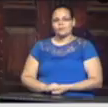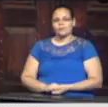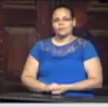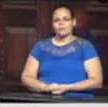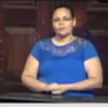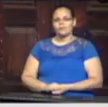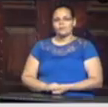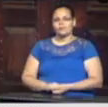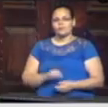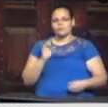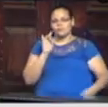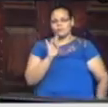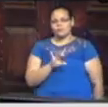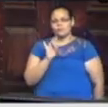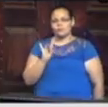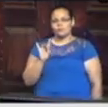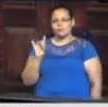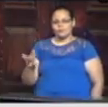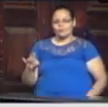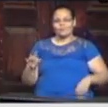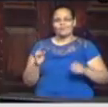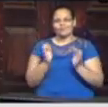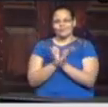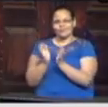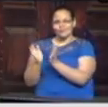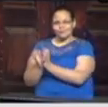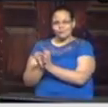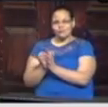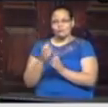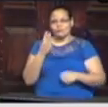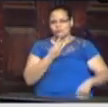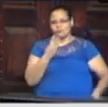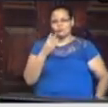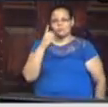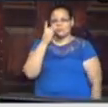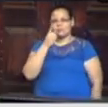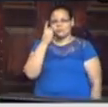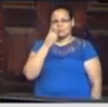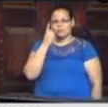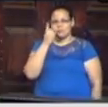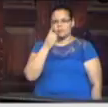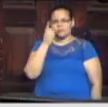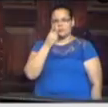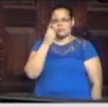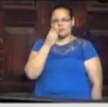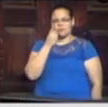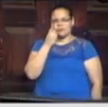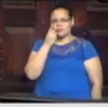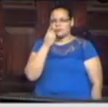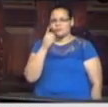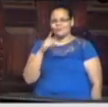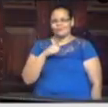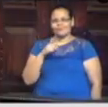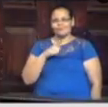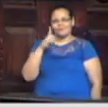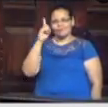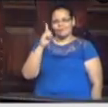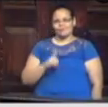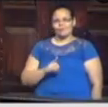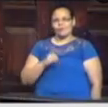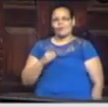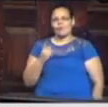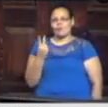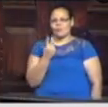A cada bancadas de 3 deputados ou fração terão direito a